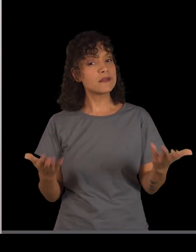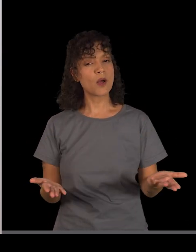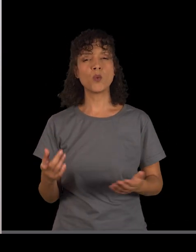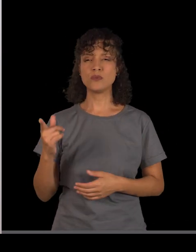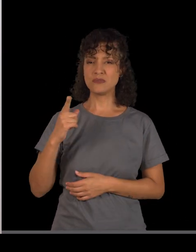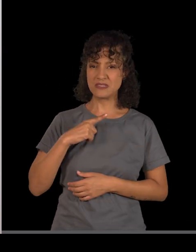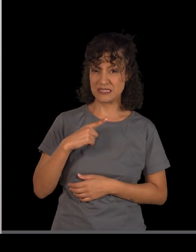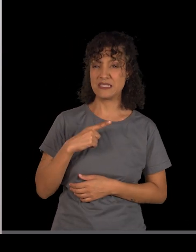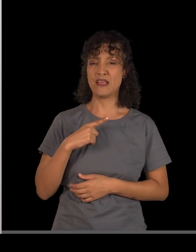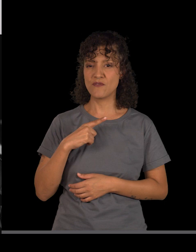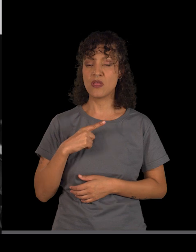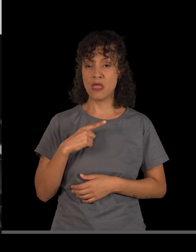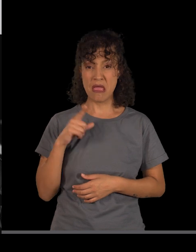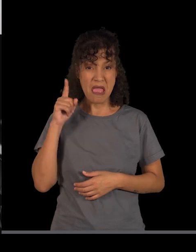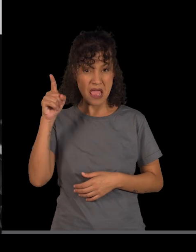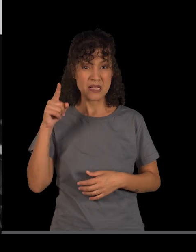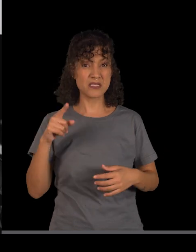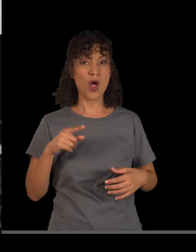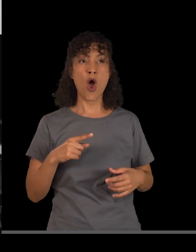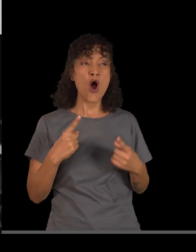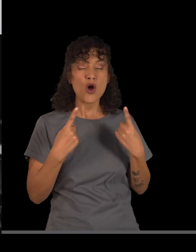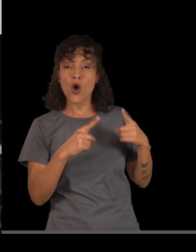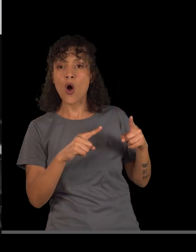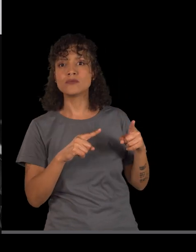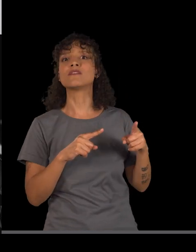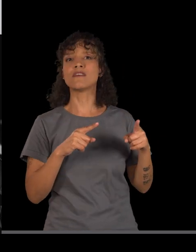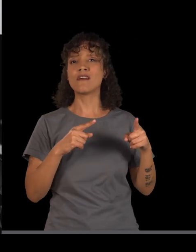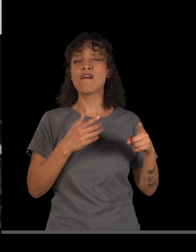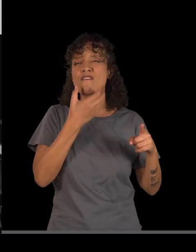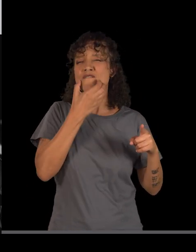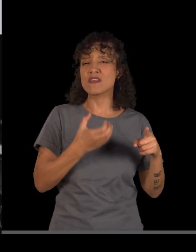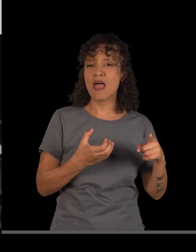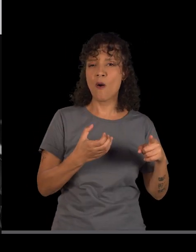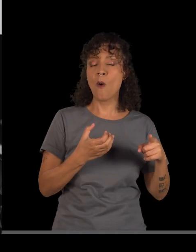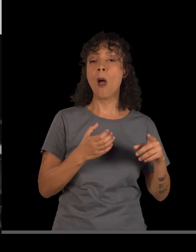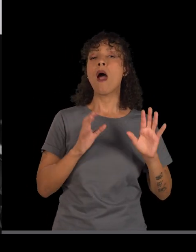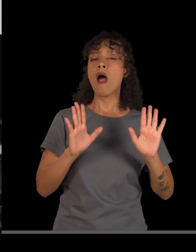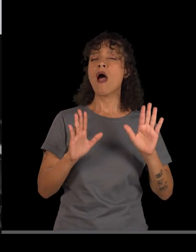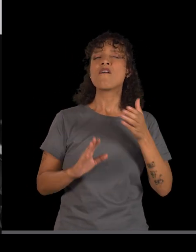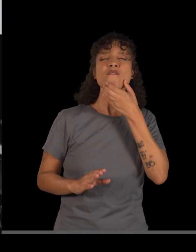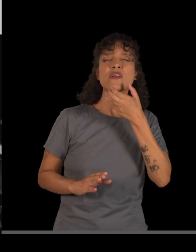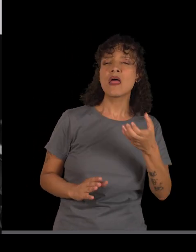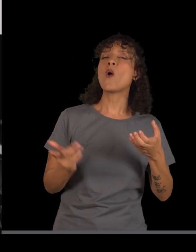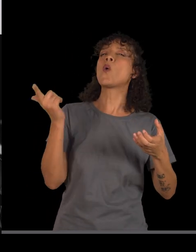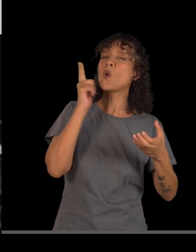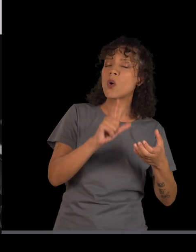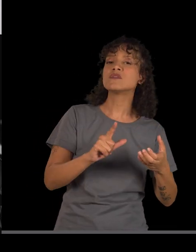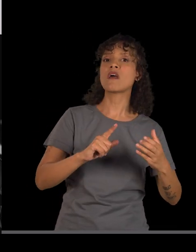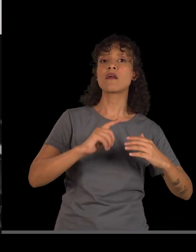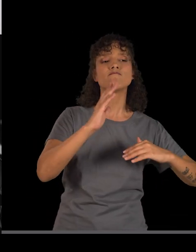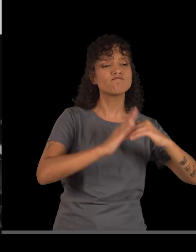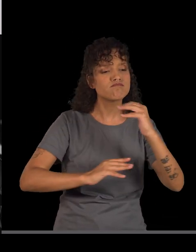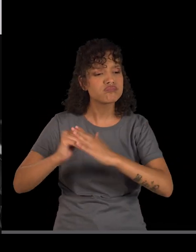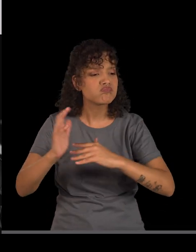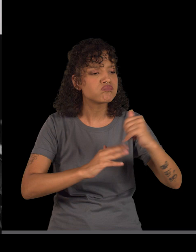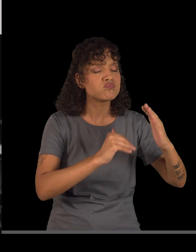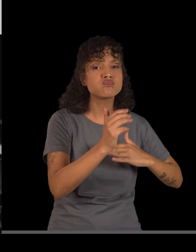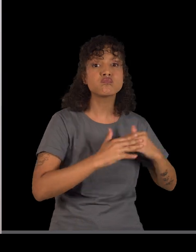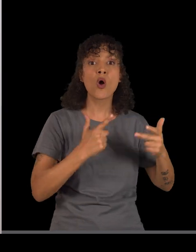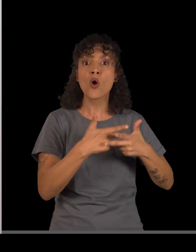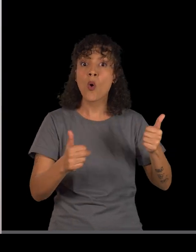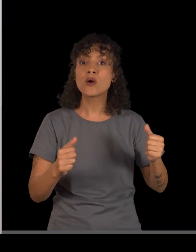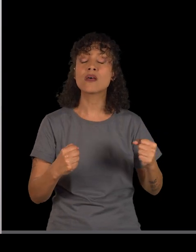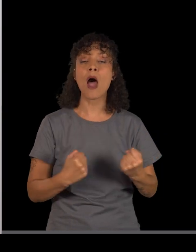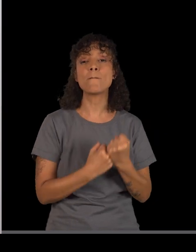Apesar da forte oposição com relação ao Fidel Castro, ele consegue realizar muitas medidas, principalmente sociais,